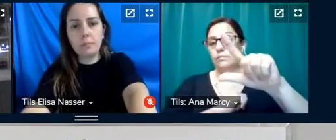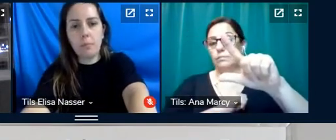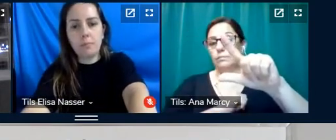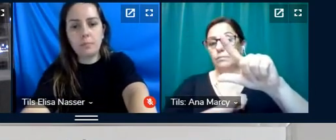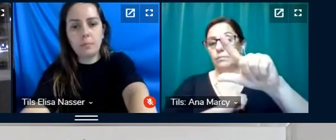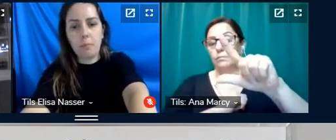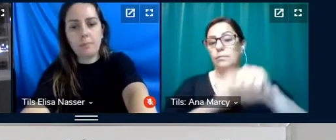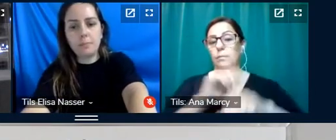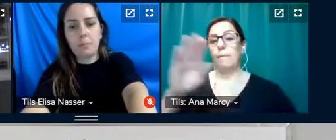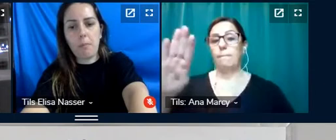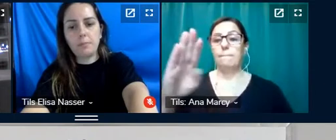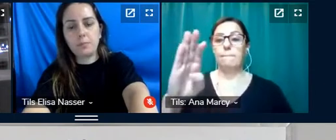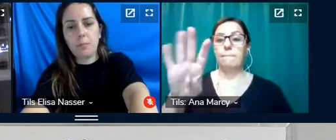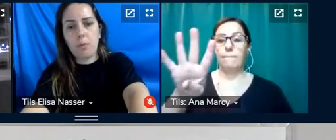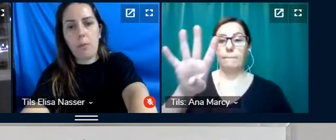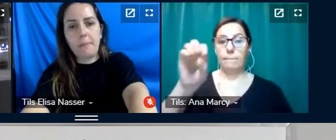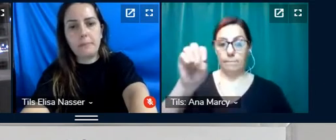é